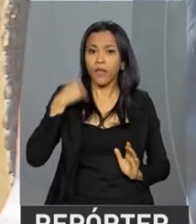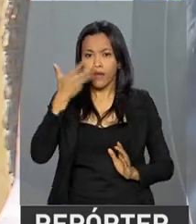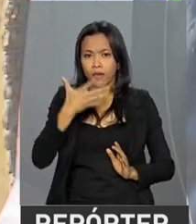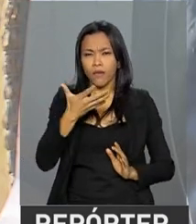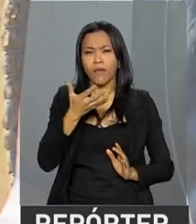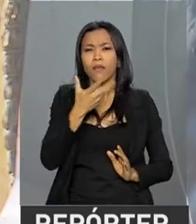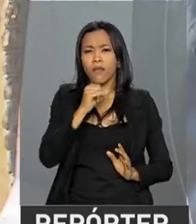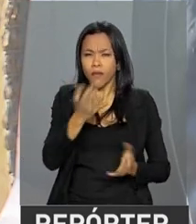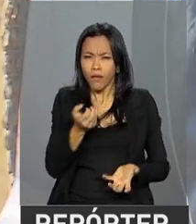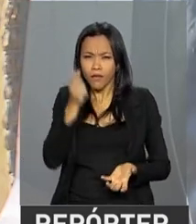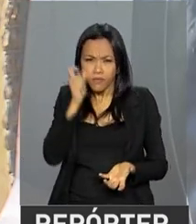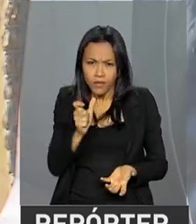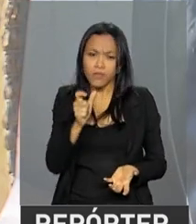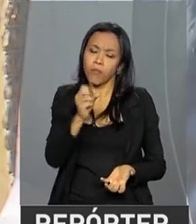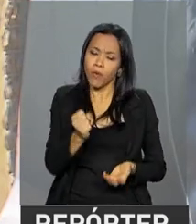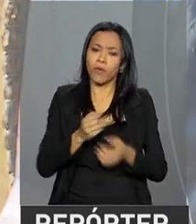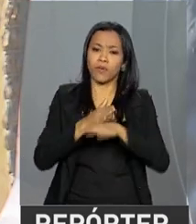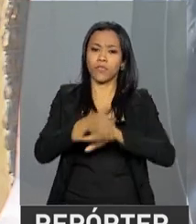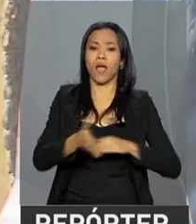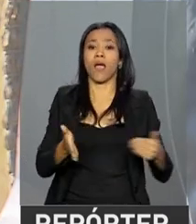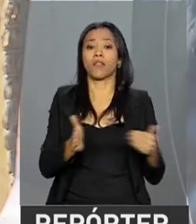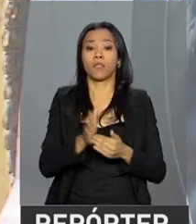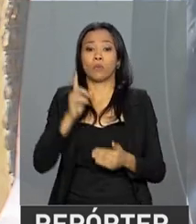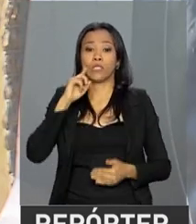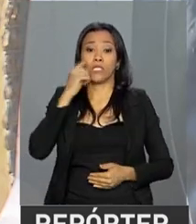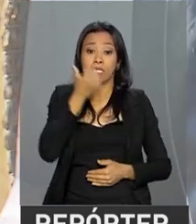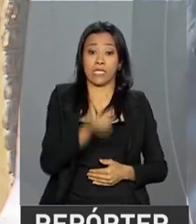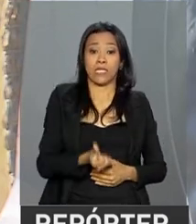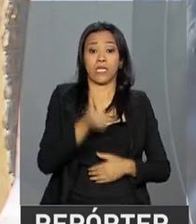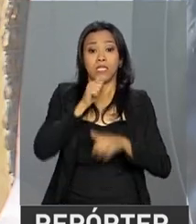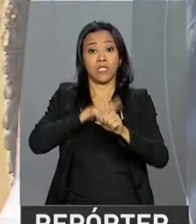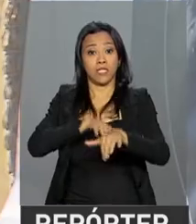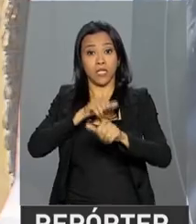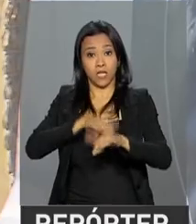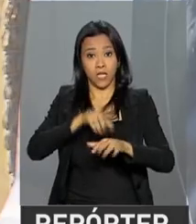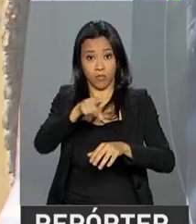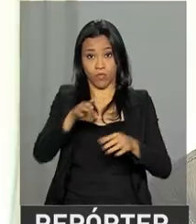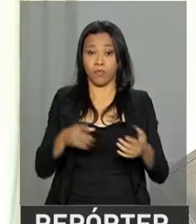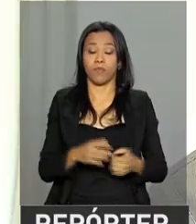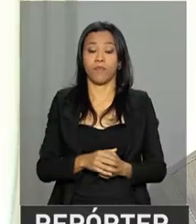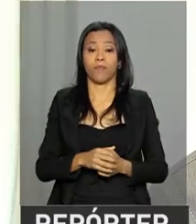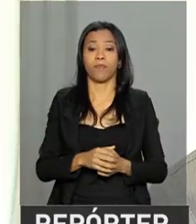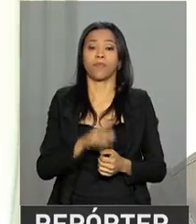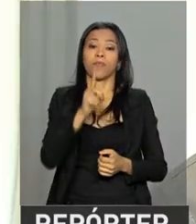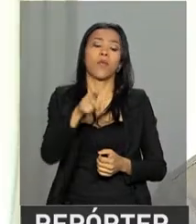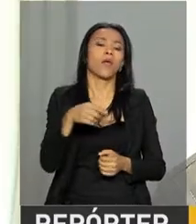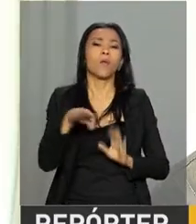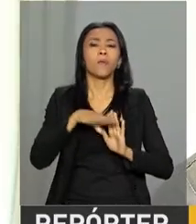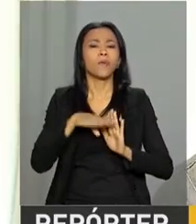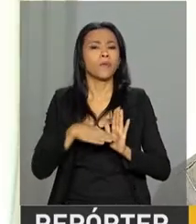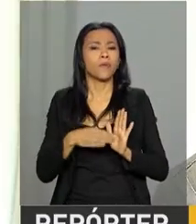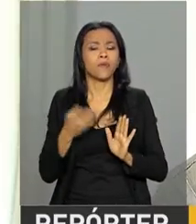interessados podem se inscrever até o dia 6 de setembro no portal do Ministério do Esporte. É um programa que vem